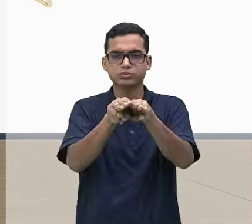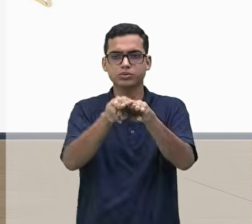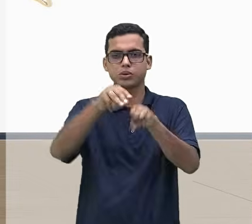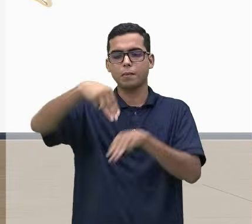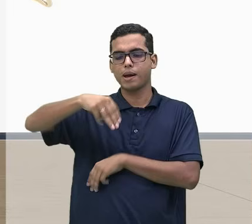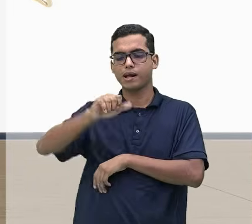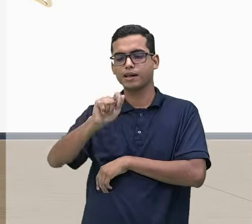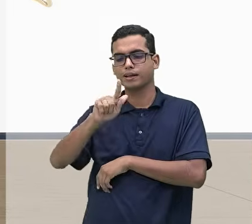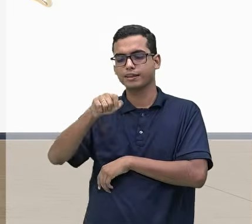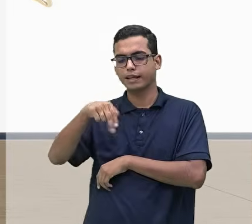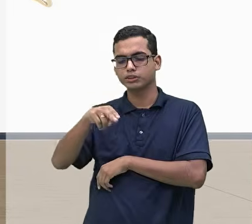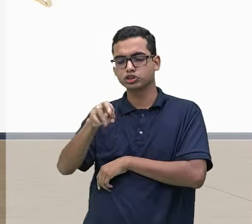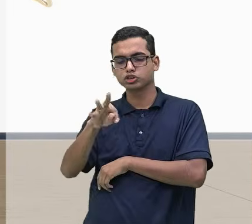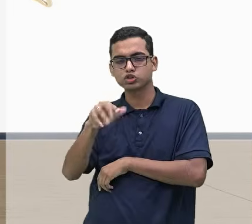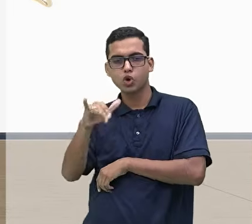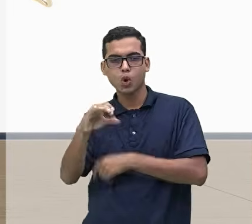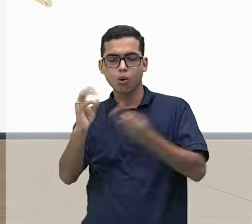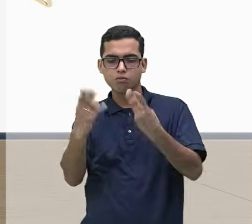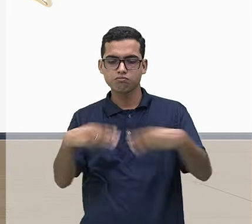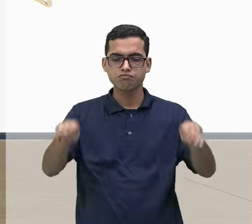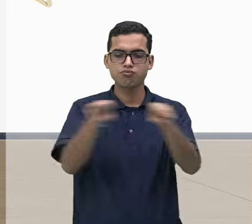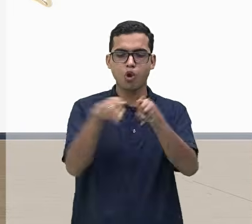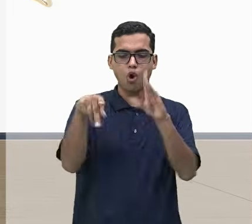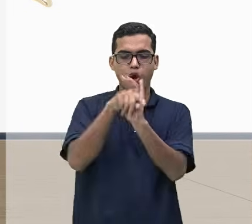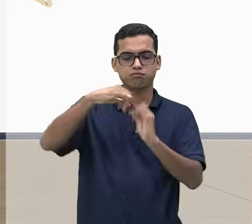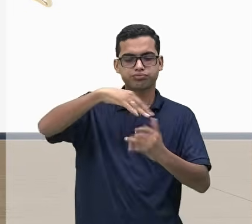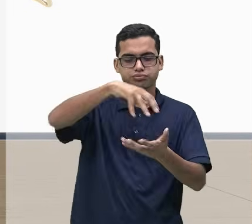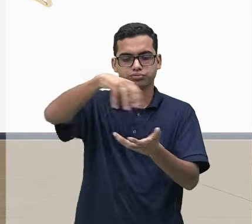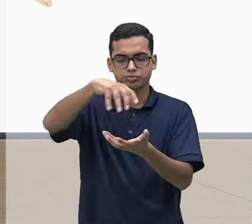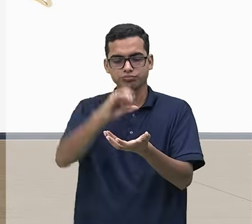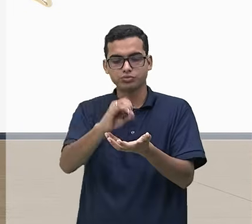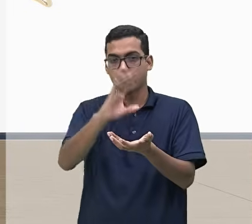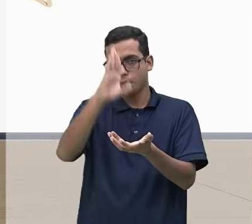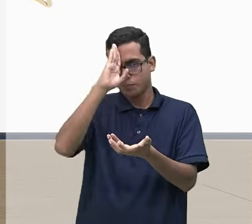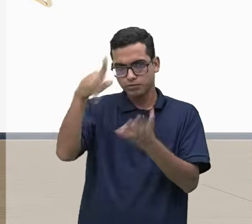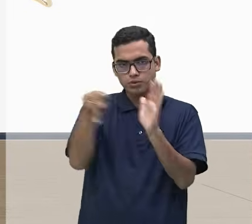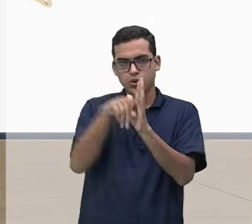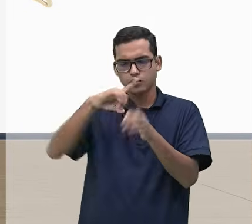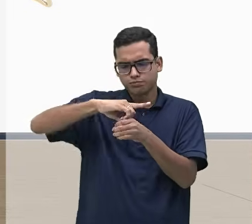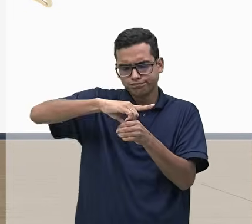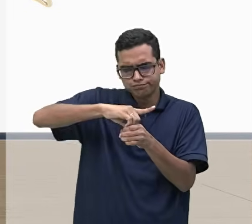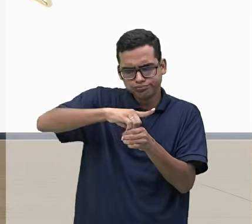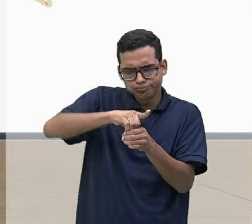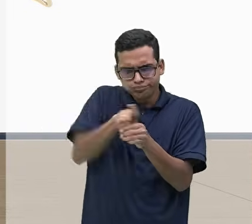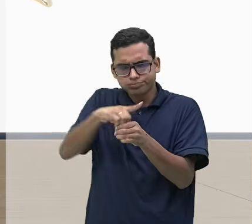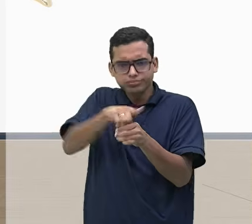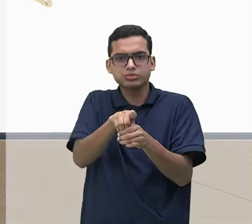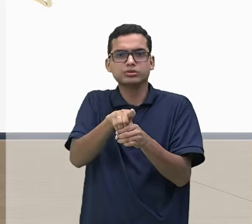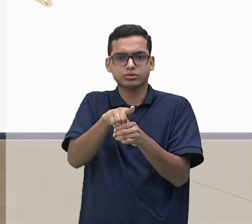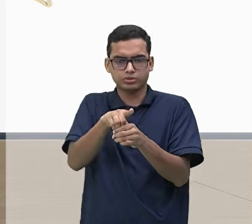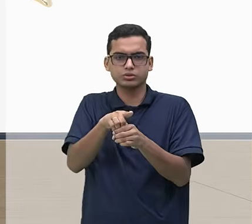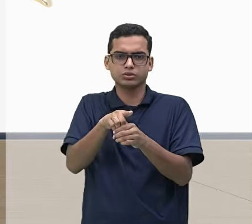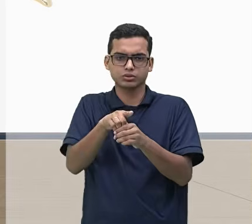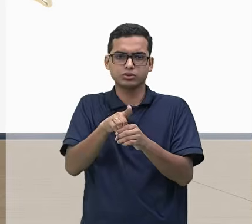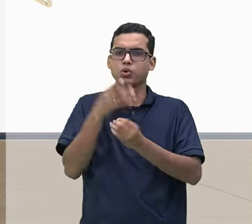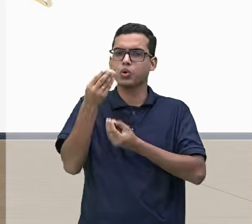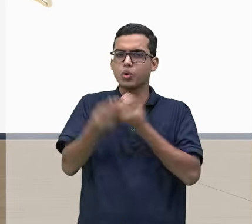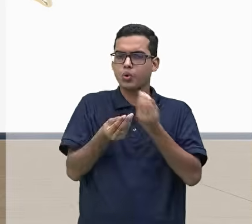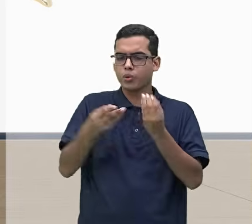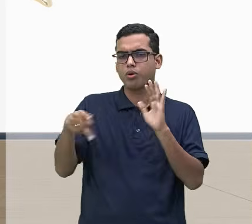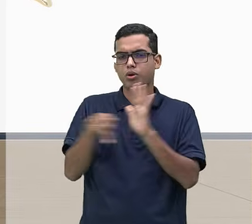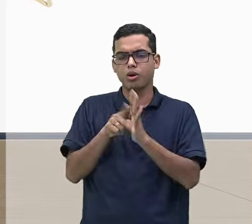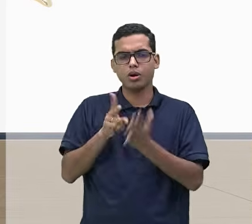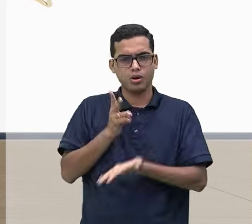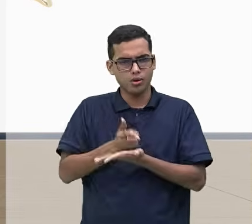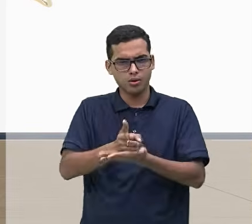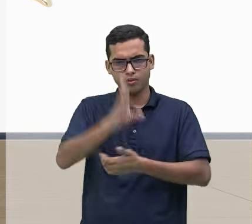saber onde é que é o polo magnético da Terra, de tanta atração que acaba tendo, né? E isso acaba atuando como um grande